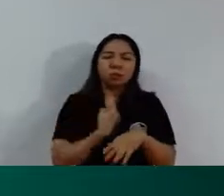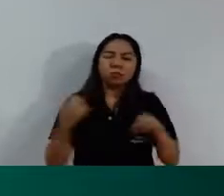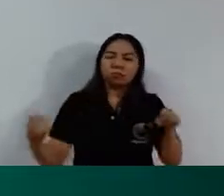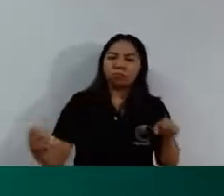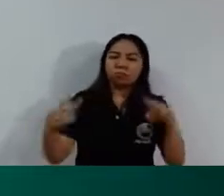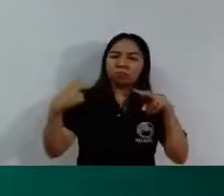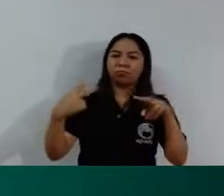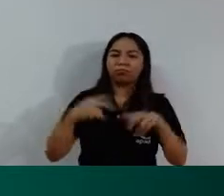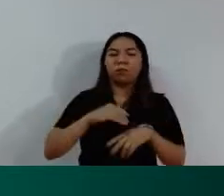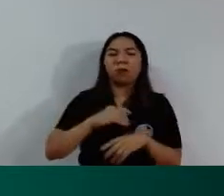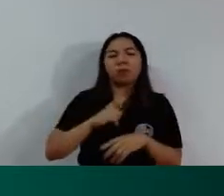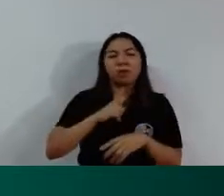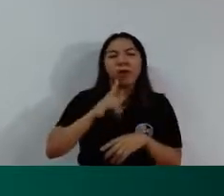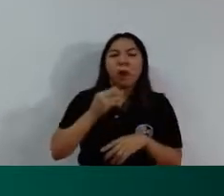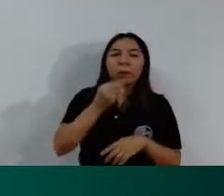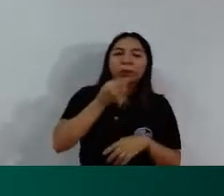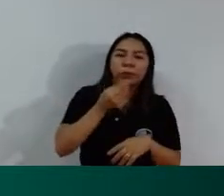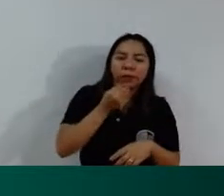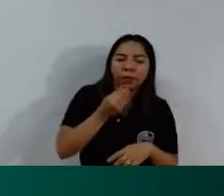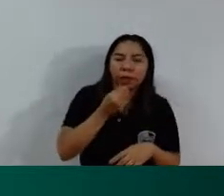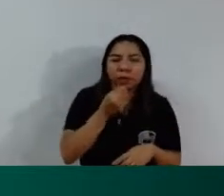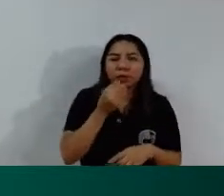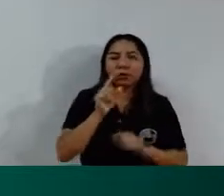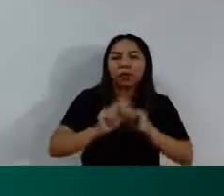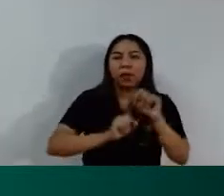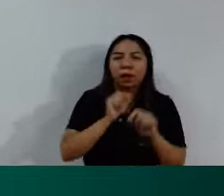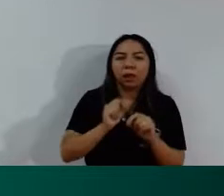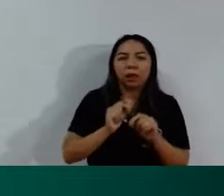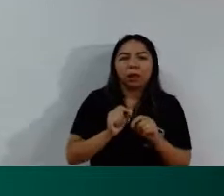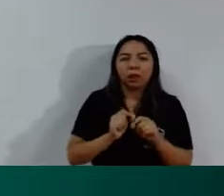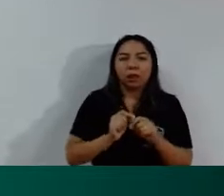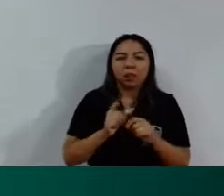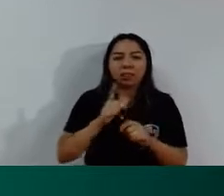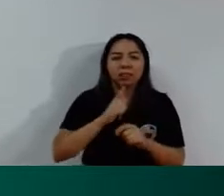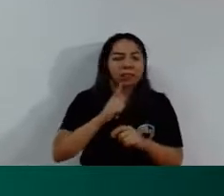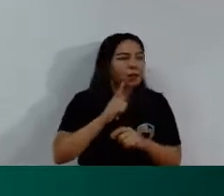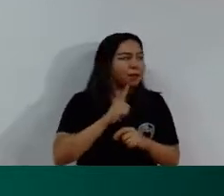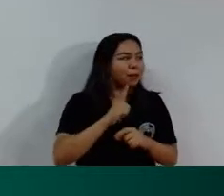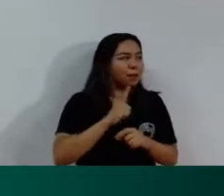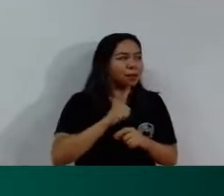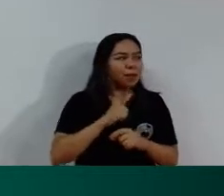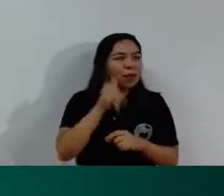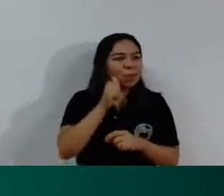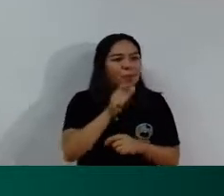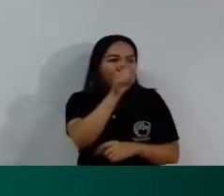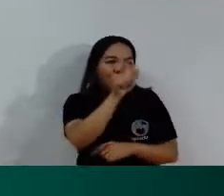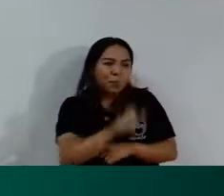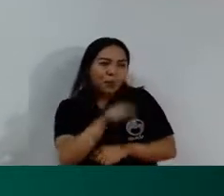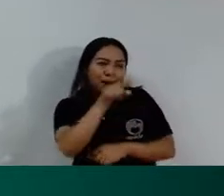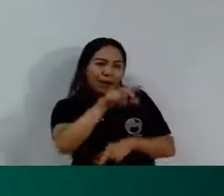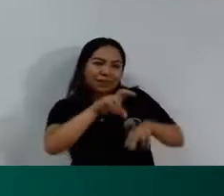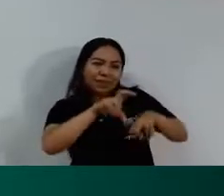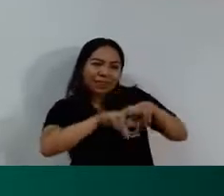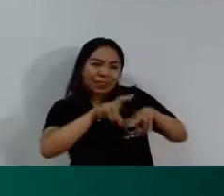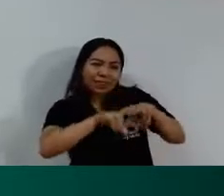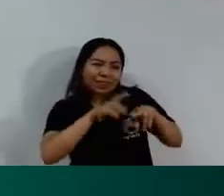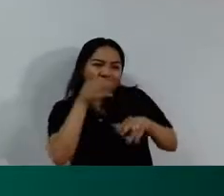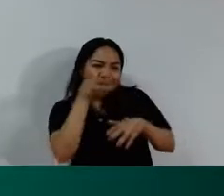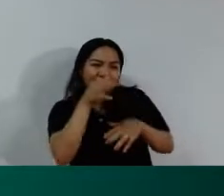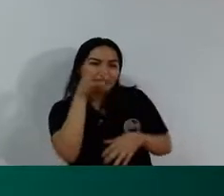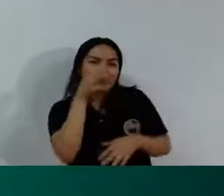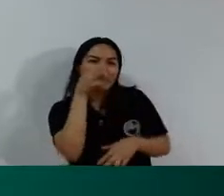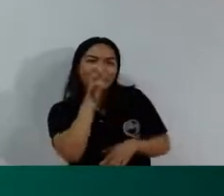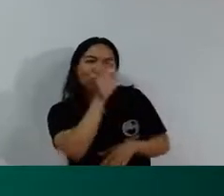tivemos a oportunidade de receber aquela linda rosa ali sentadinha olhando para